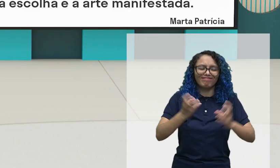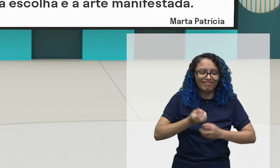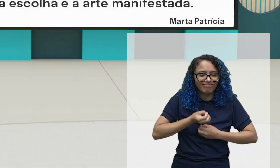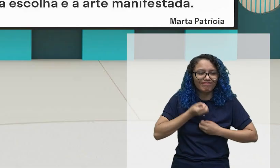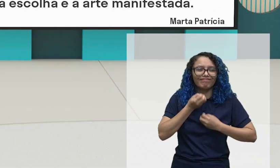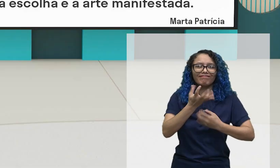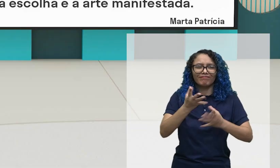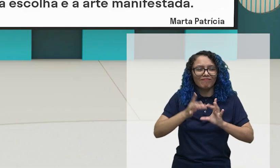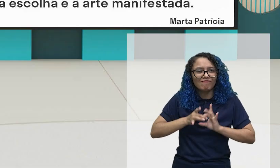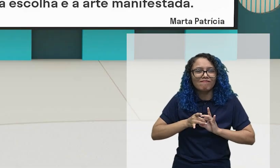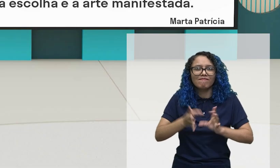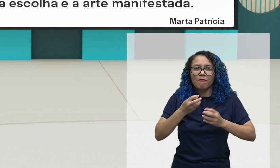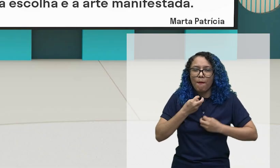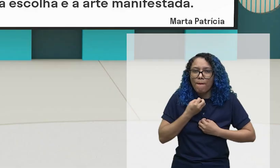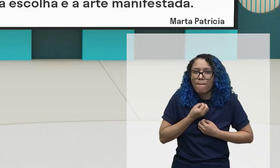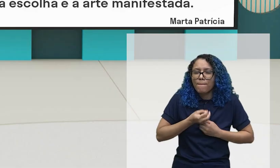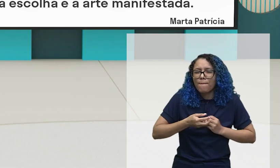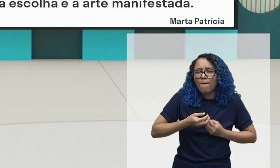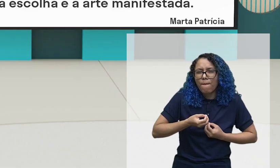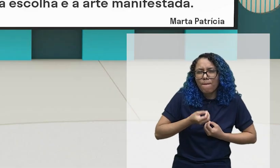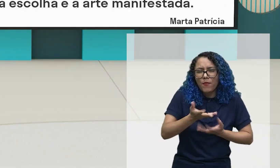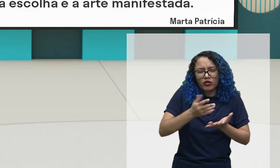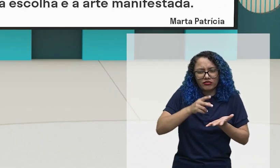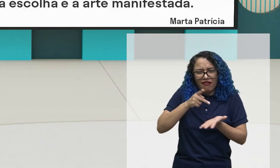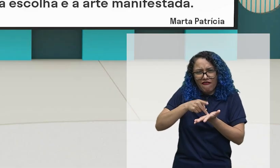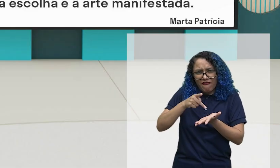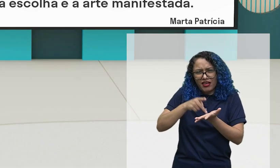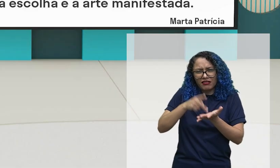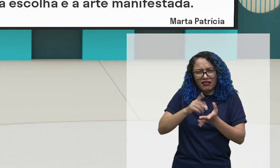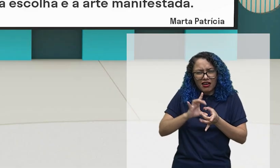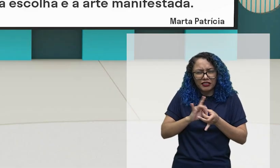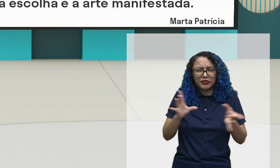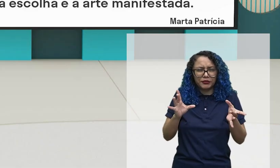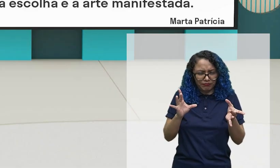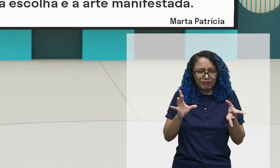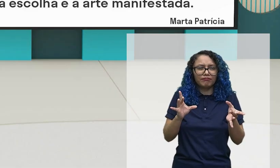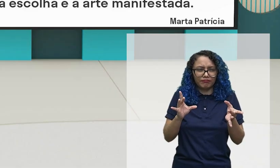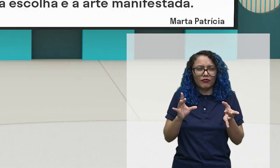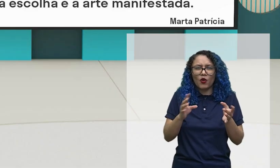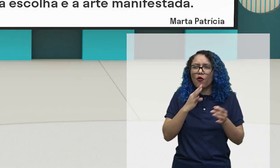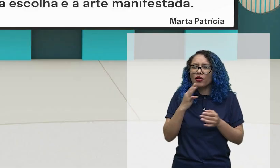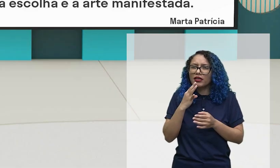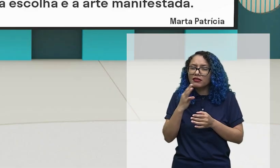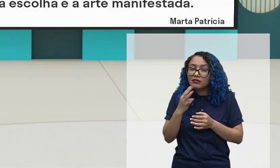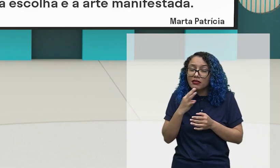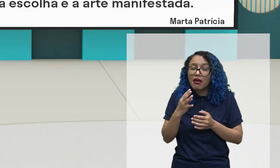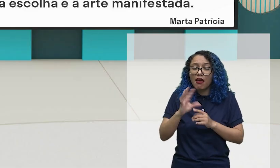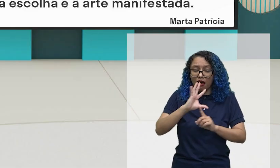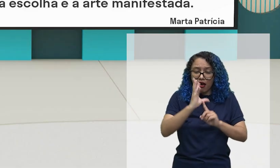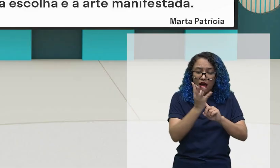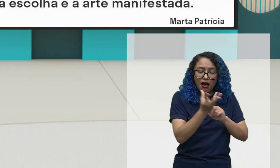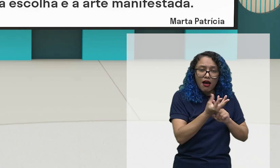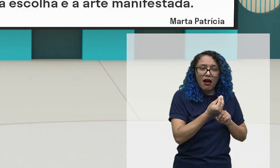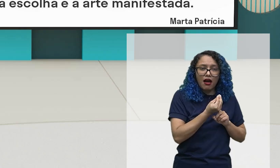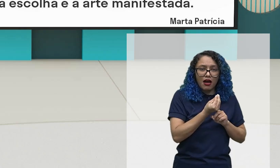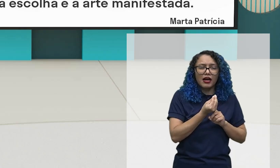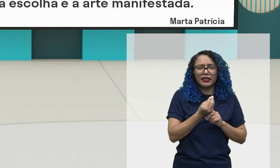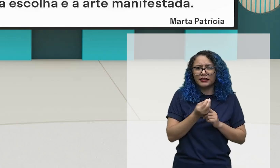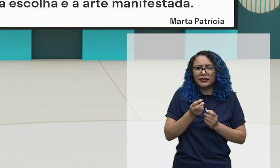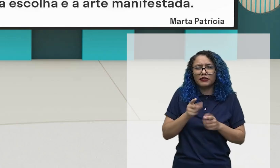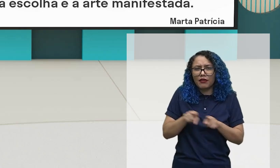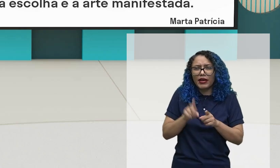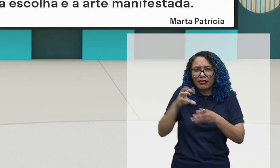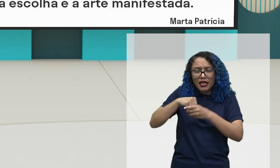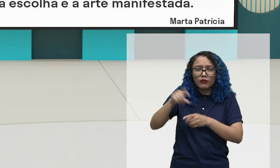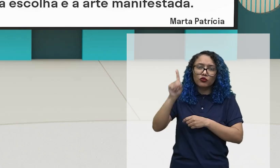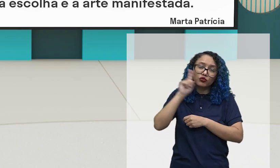vezes gritando dentro da gente. Deixe sair a sua verdade e procure explorar, se permitir, conhecer. Afinal,